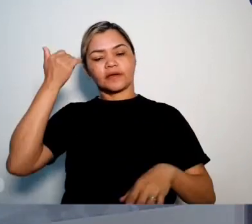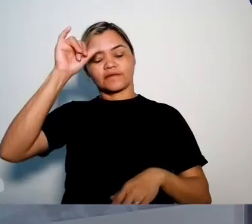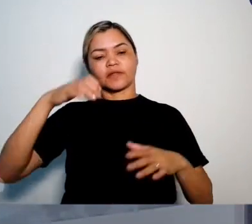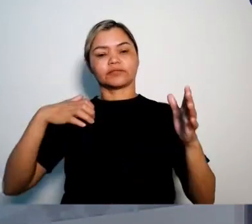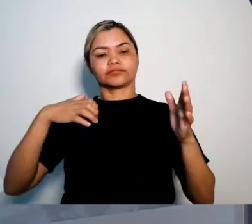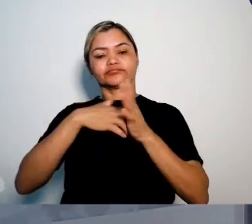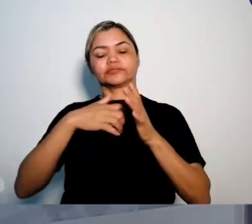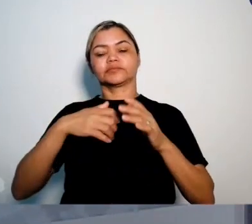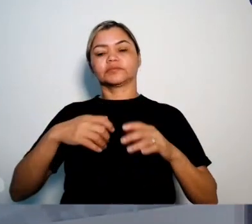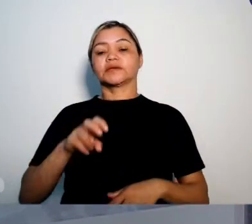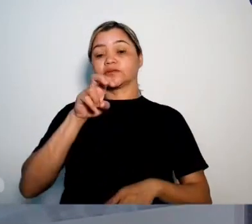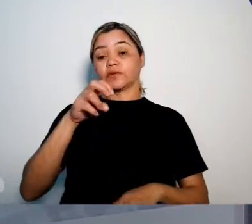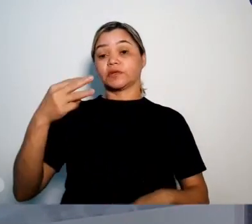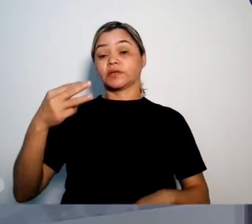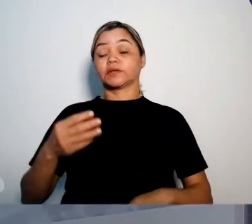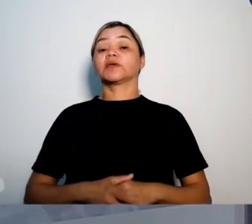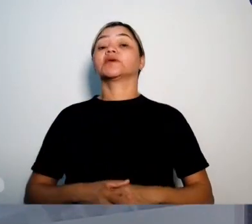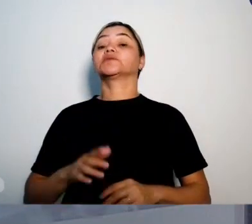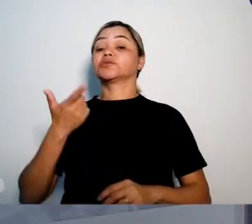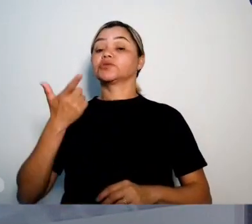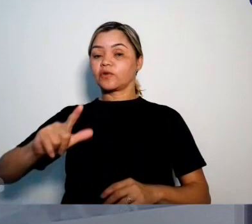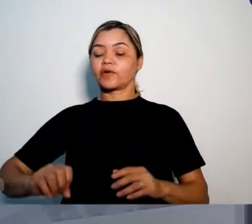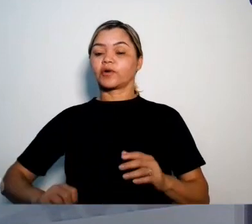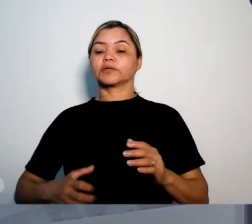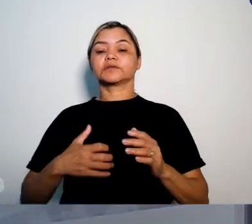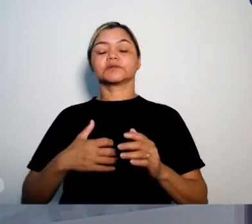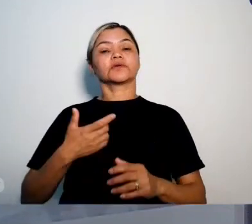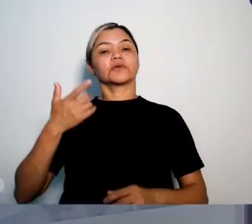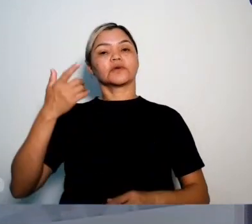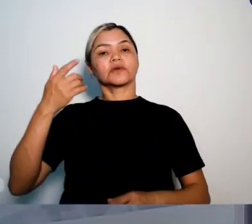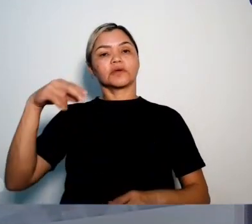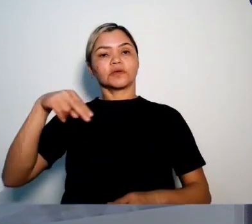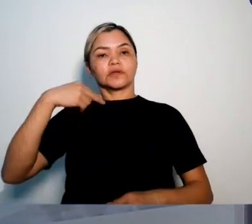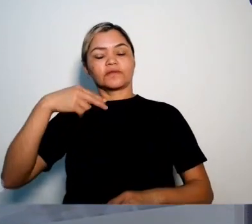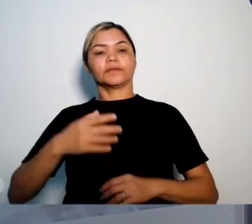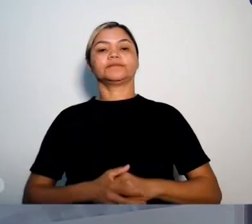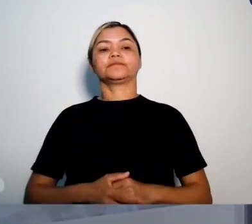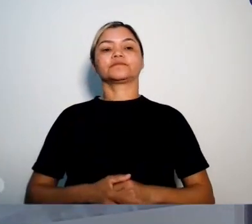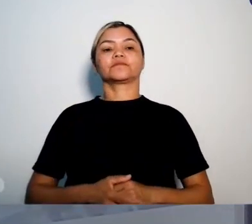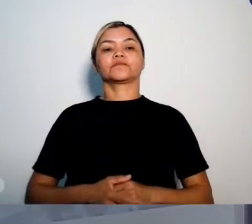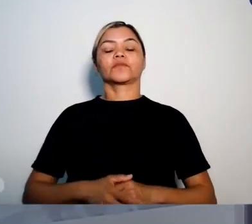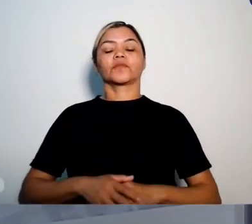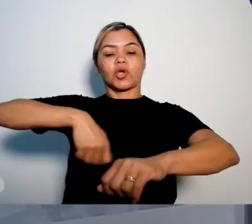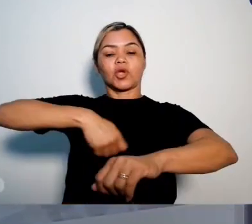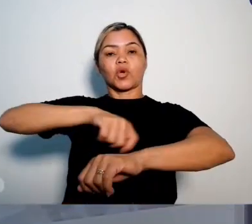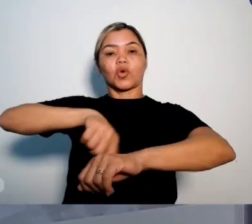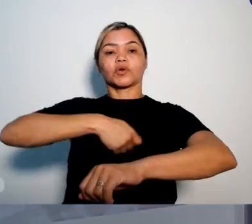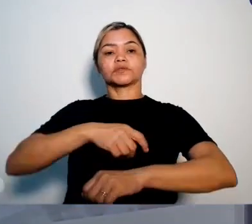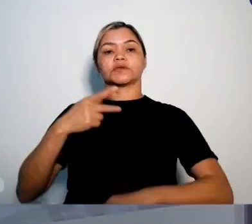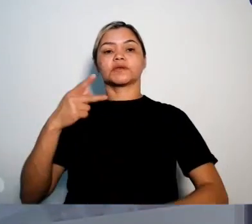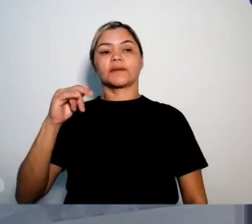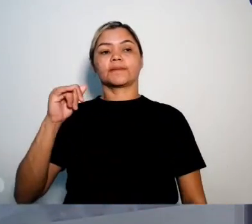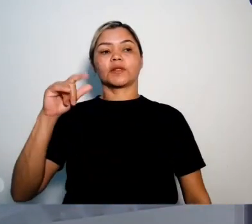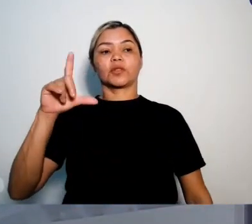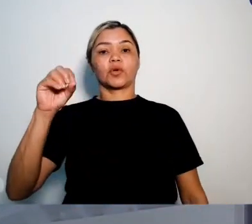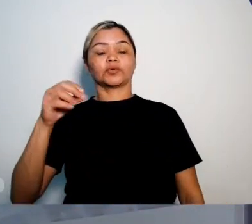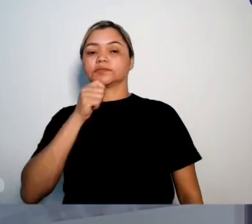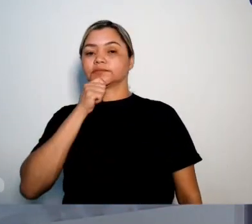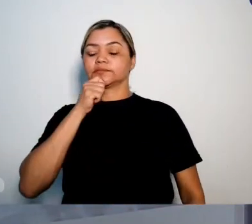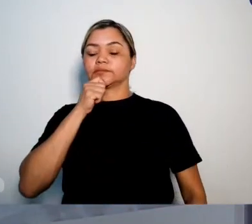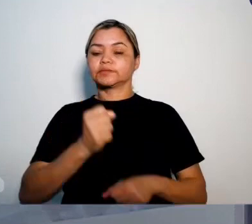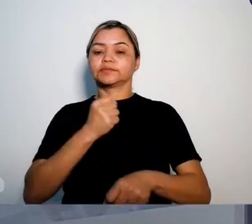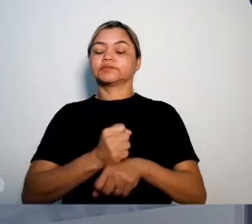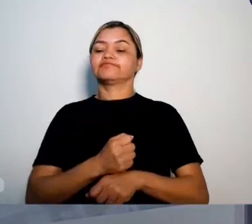casos novamente aconteceram em novembro. Cozinha piloto, nós não conseguimos sua reforma, mas vamos batalhar por isso, né, Zé